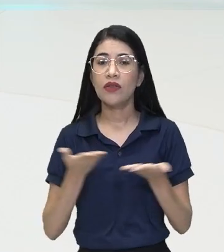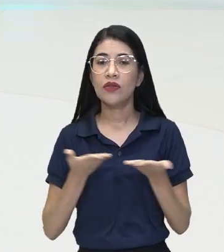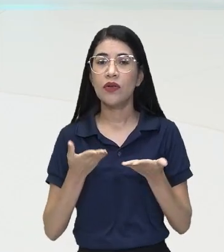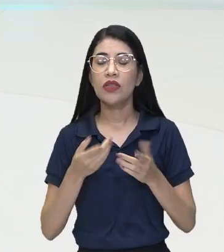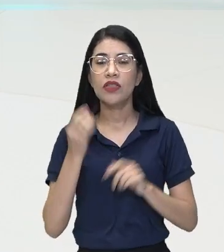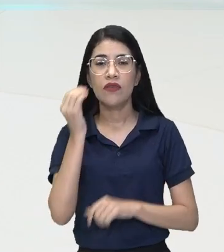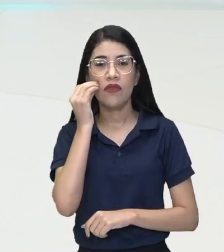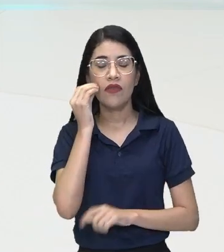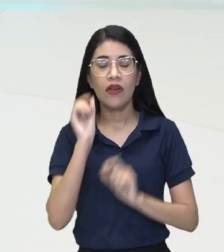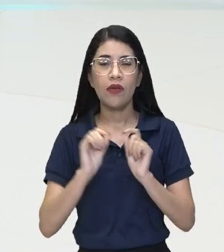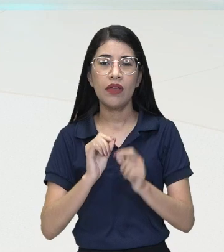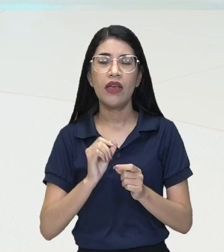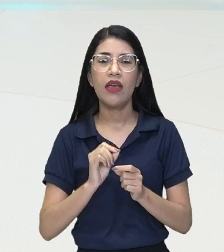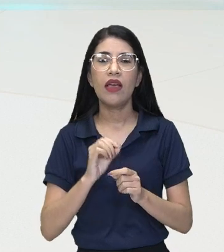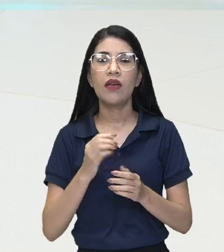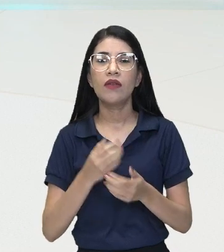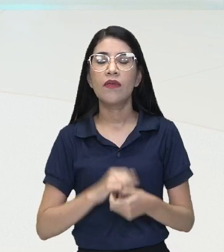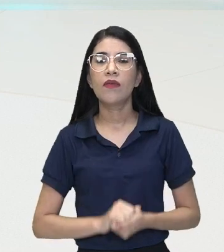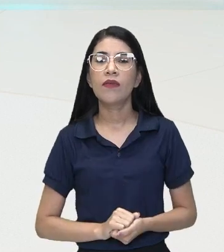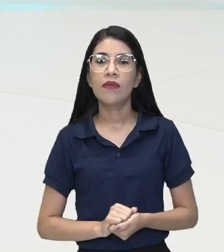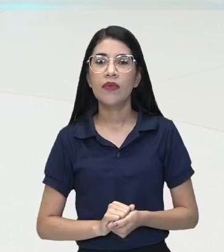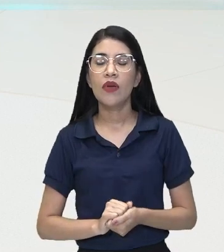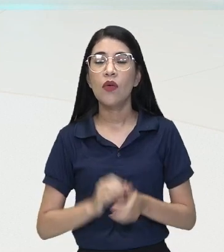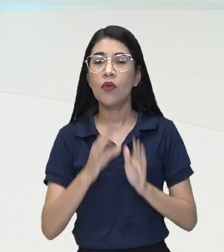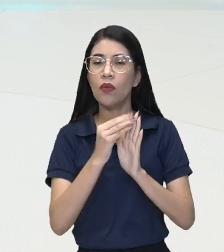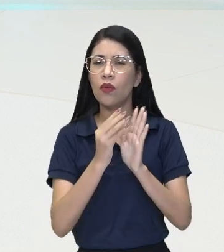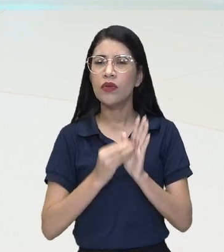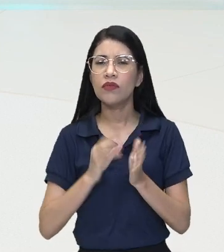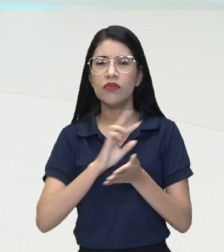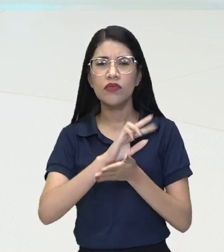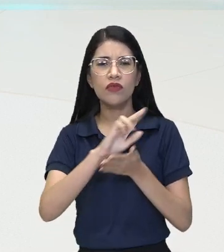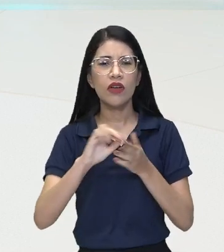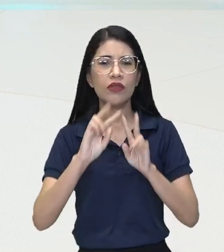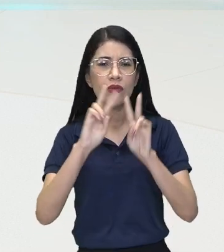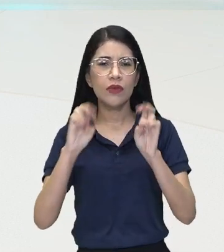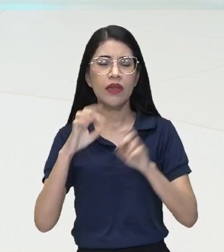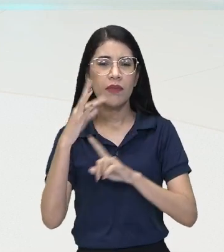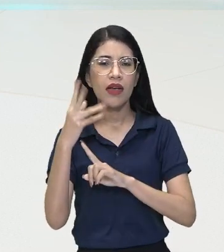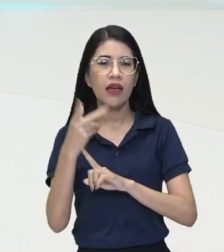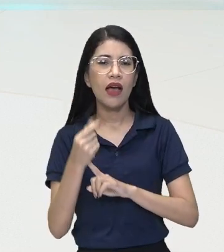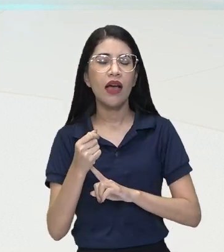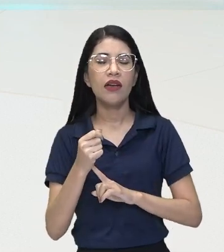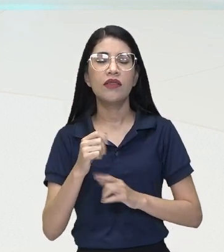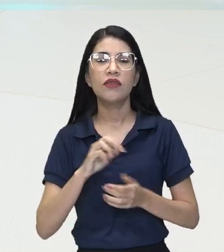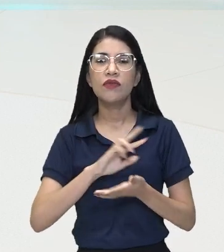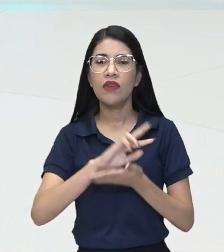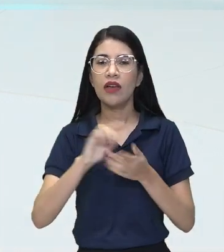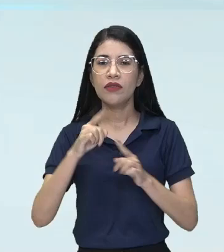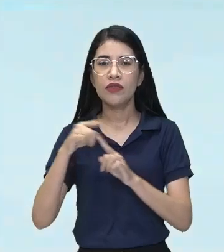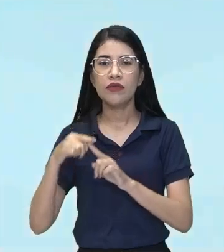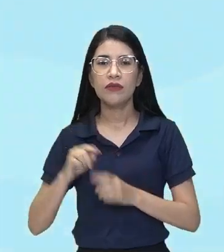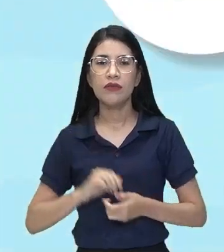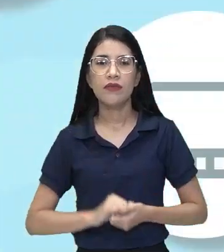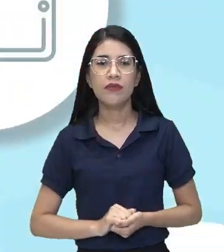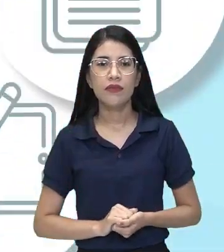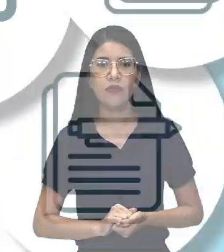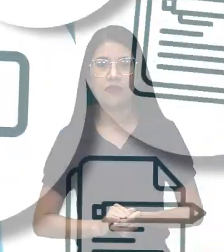ver bastante conteúdo sobre arte de uma forma bem diversificada.